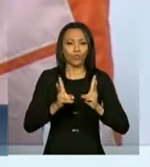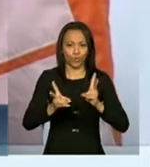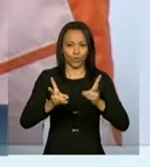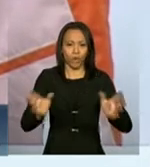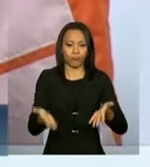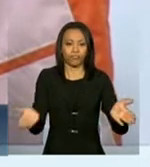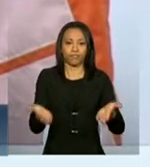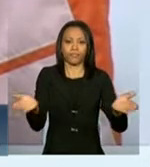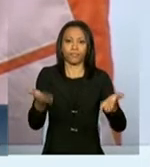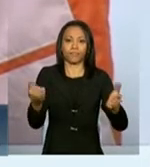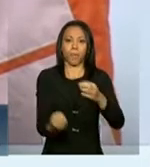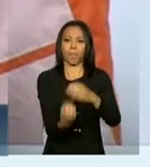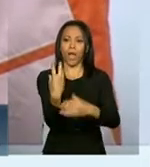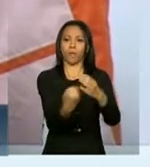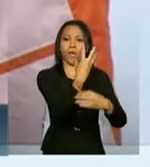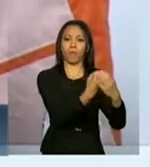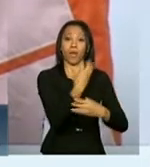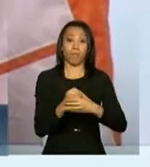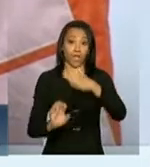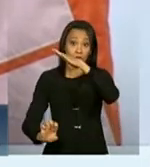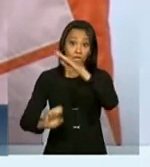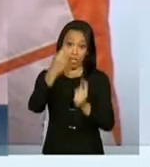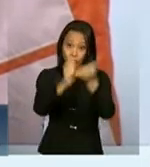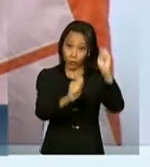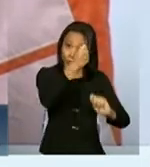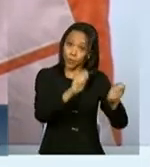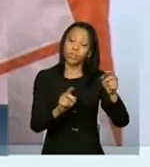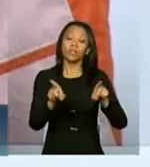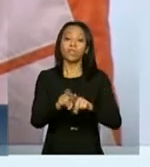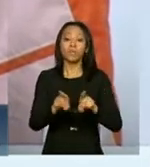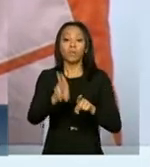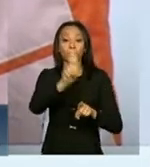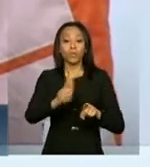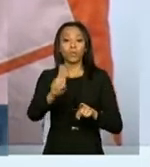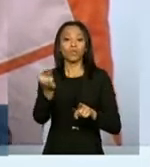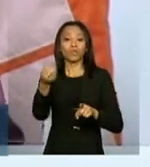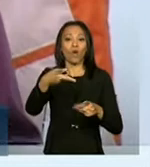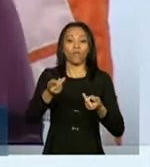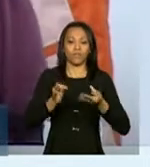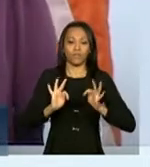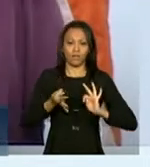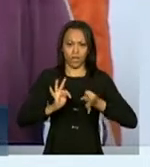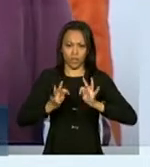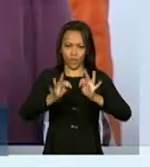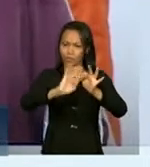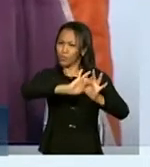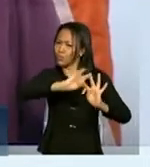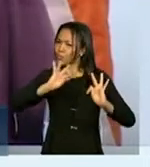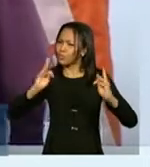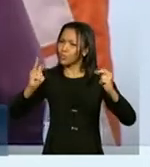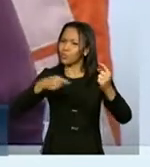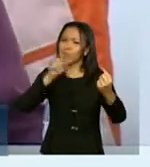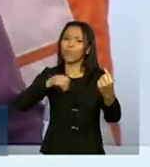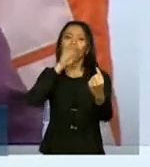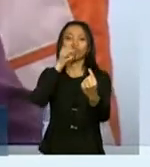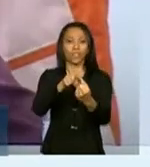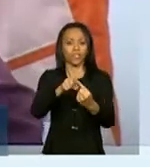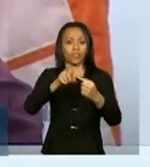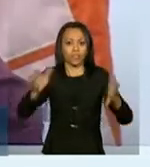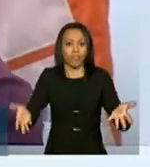e fomentar o desenvolvimento tecnológico e a inovação. Tudo com o objetivo de elevar